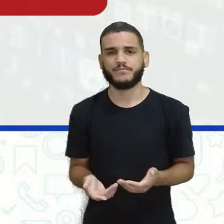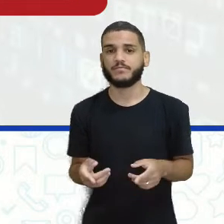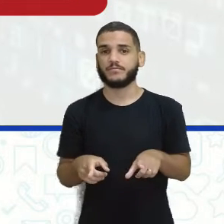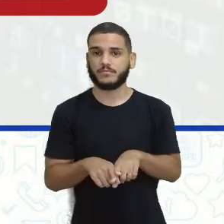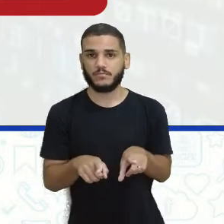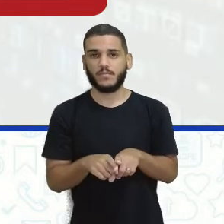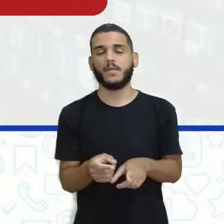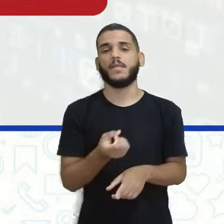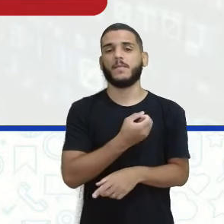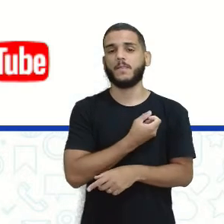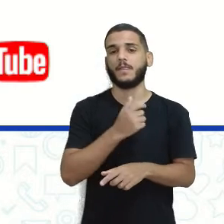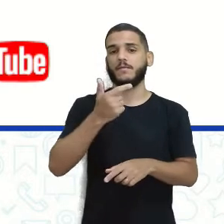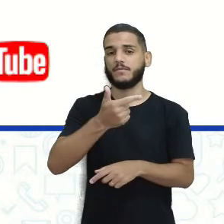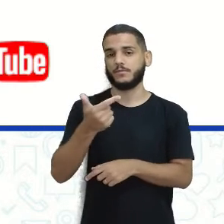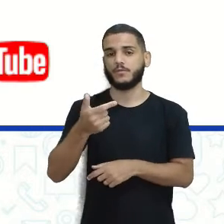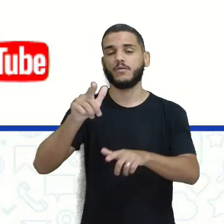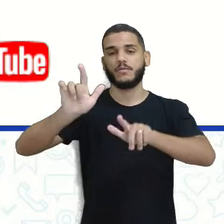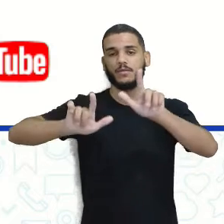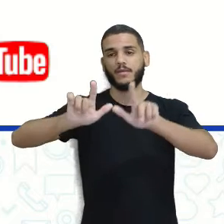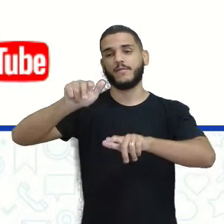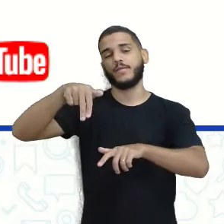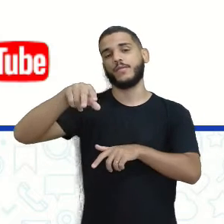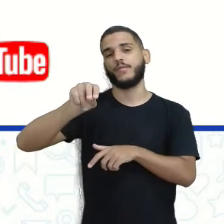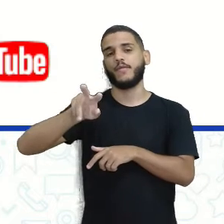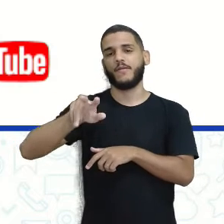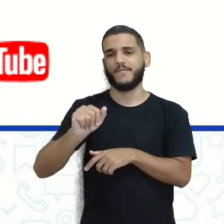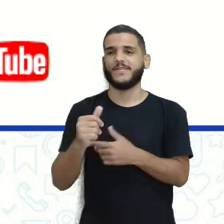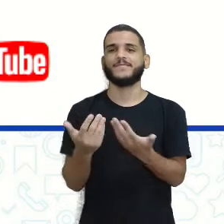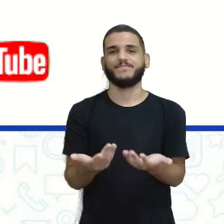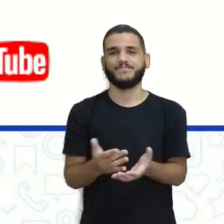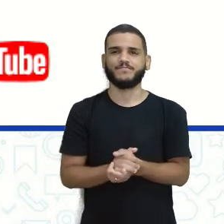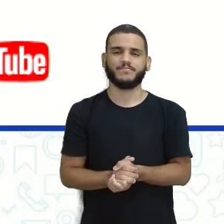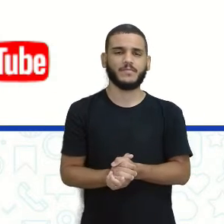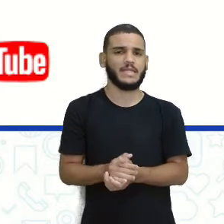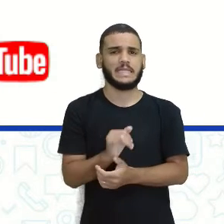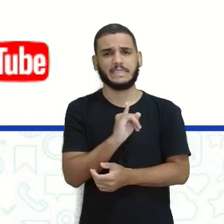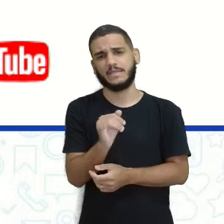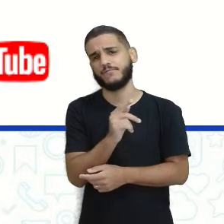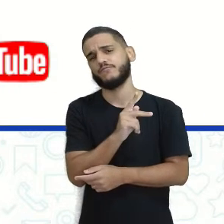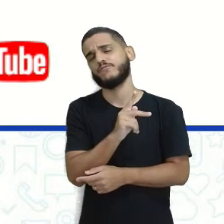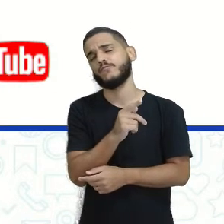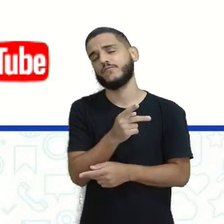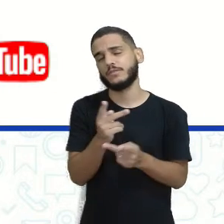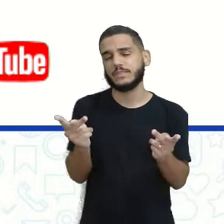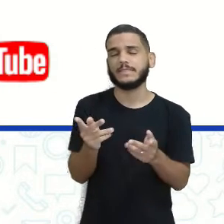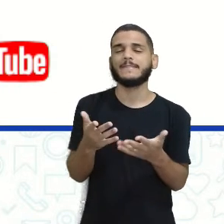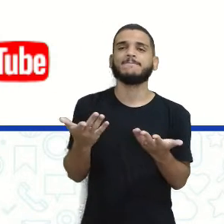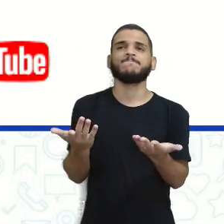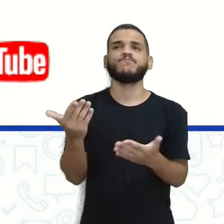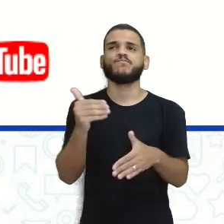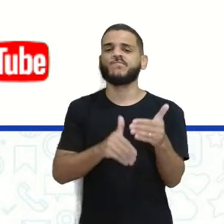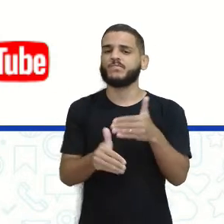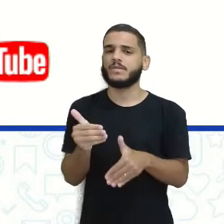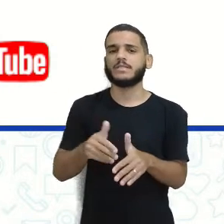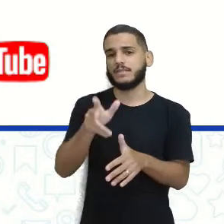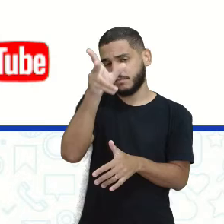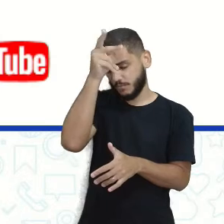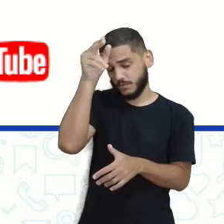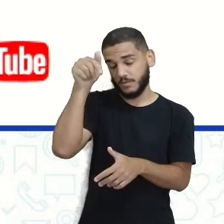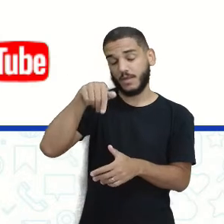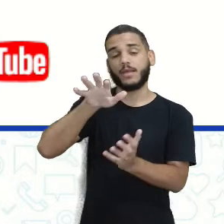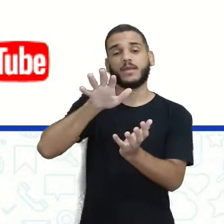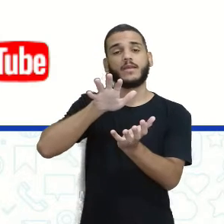na TV Nova Nordeste. Show de bola. E aí também, você que não é da rede, não tem problema não, você pode assistir pelo canal do YouTube,